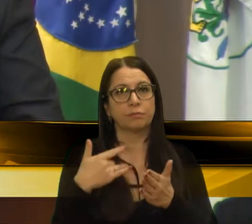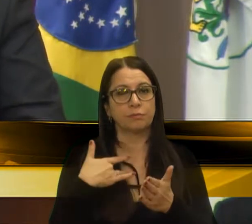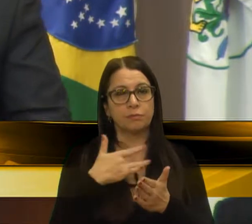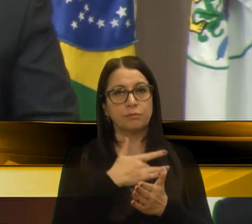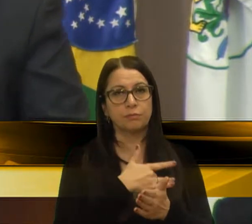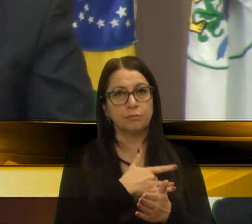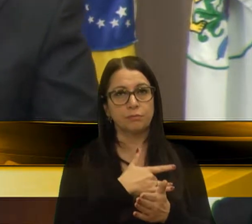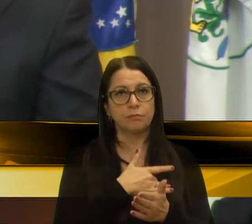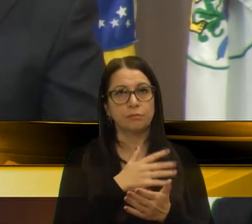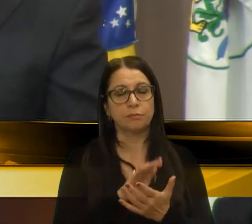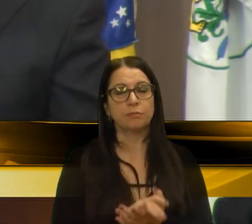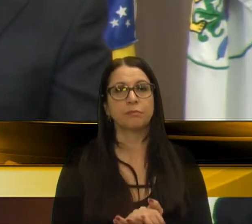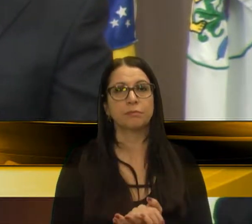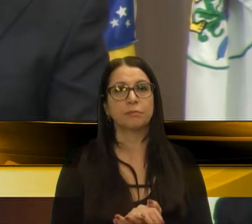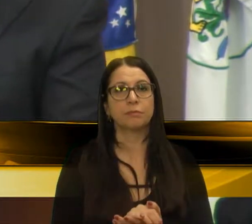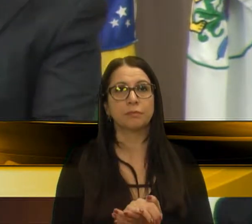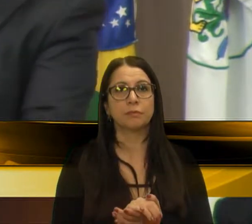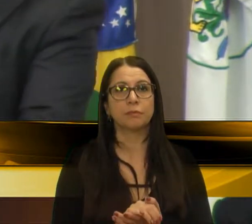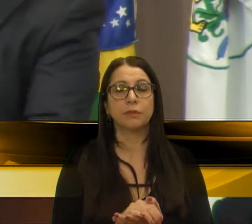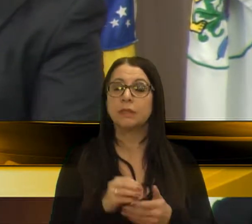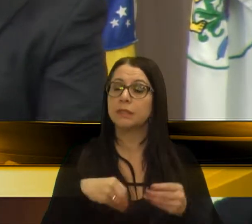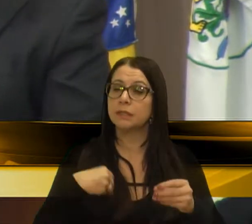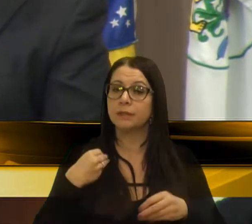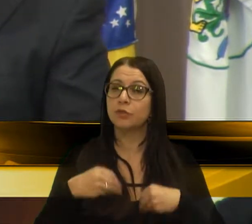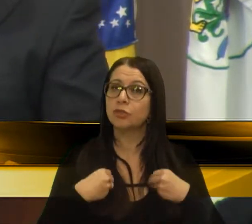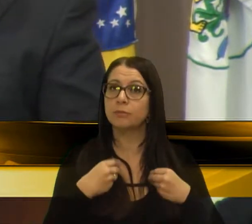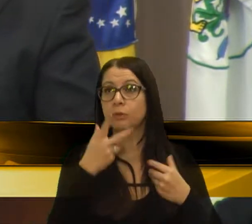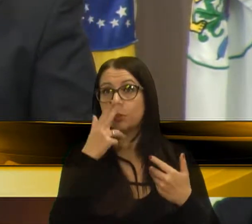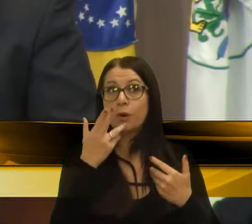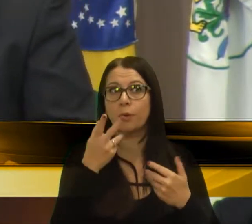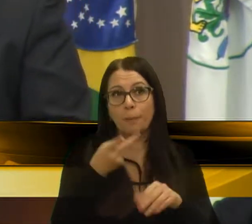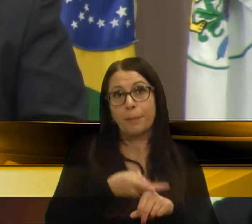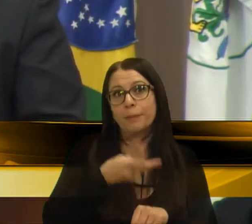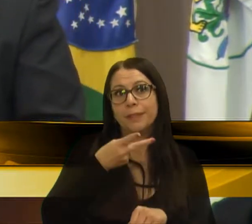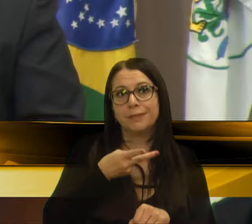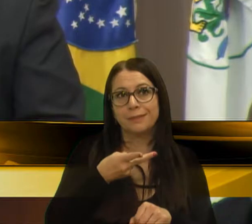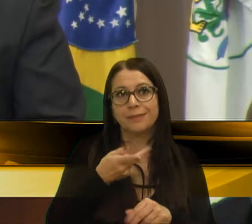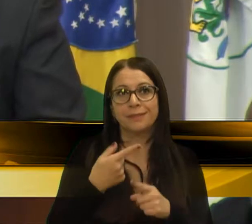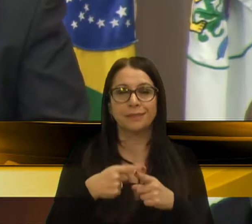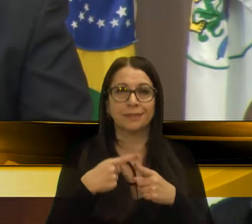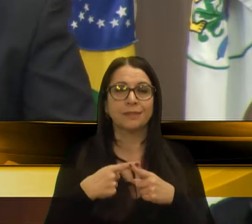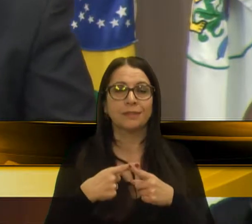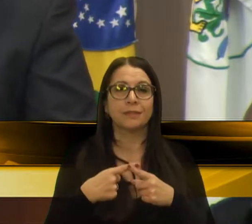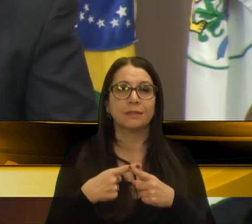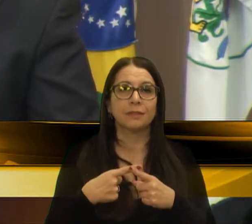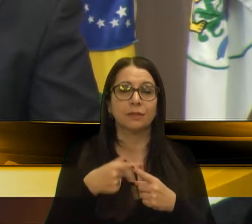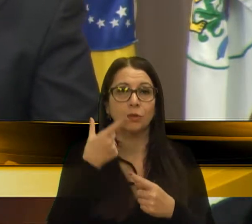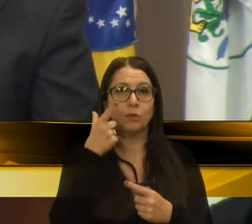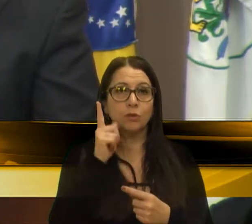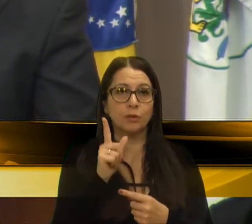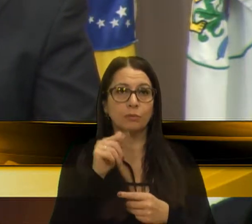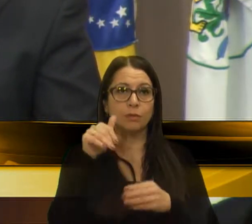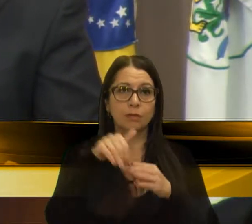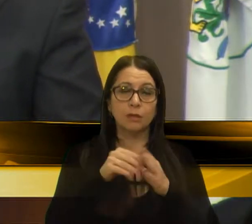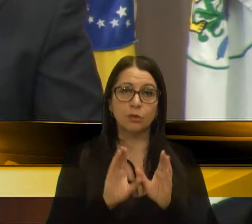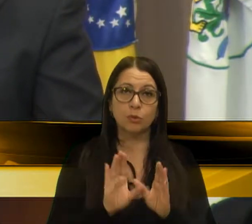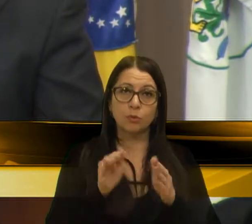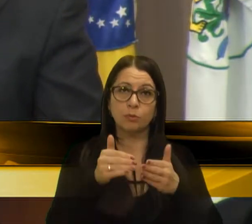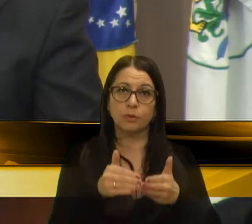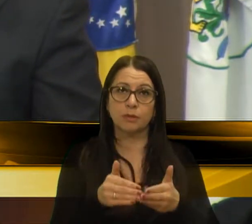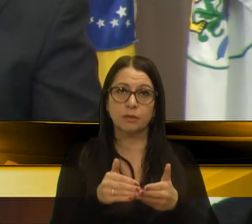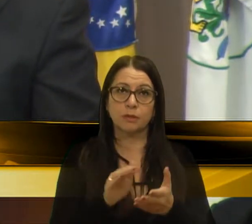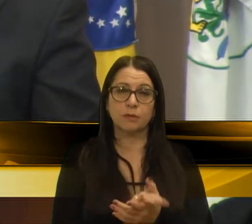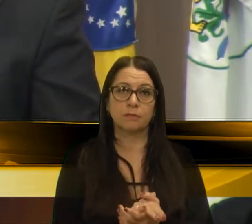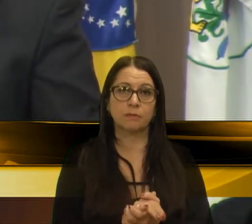Ramos, também sentimos premiados, porque conseguimos, acho que dentro da comissão, quando